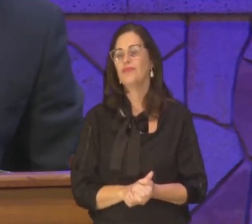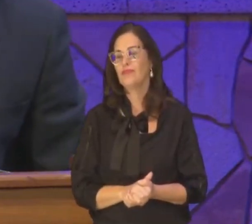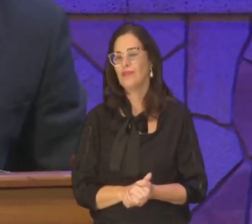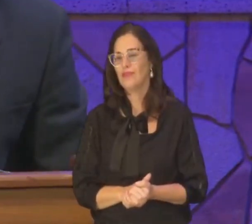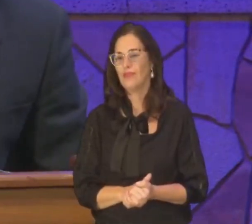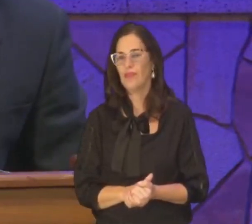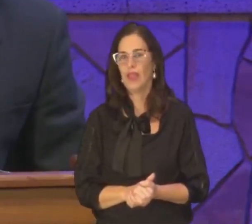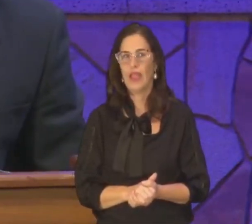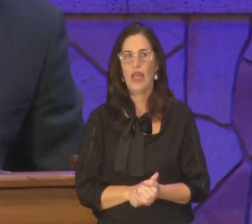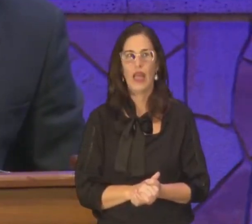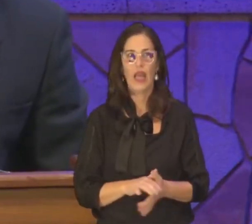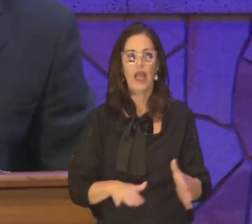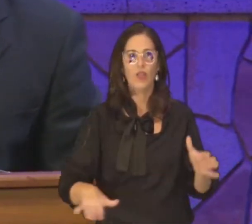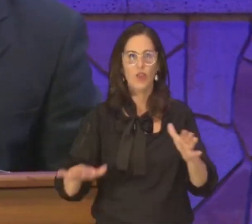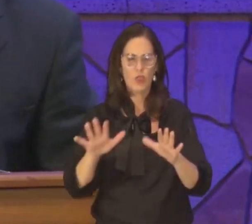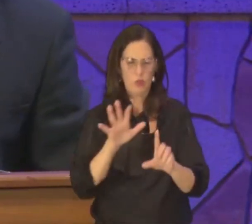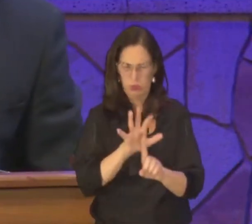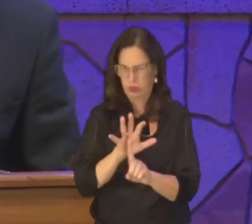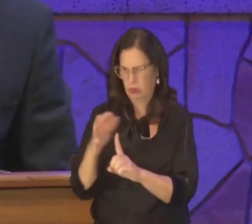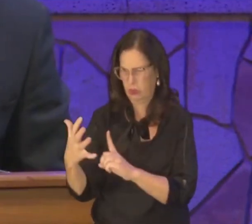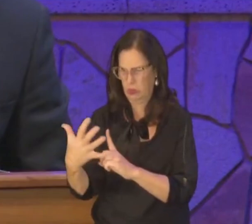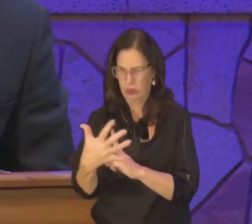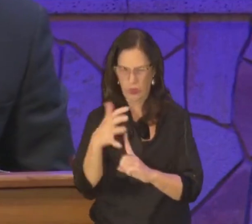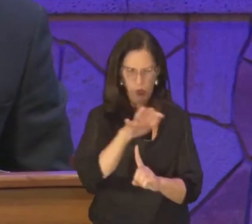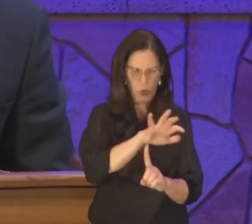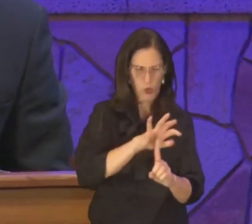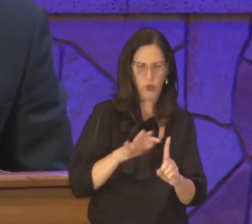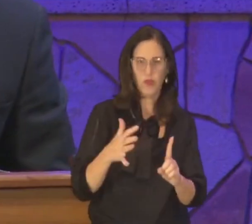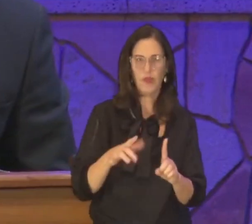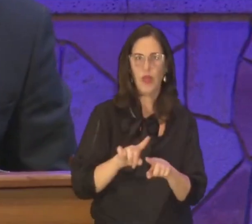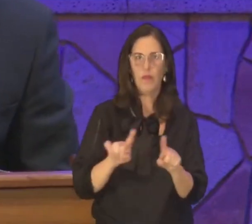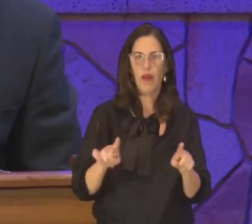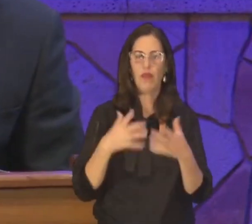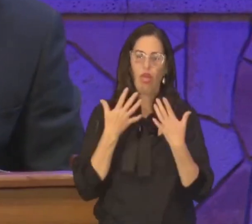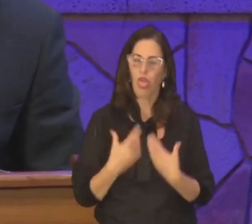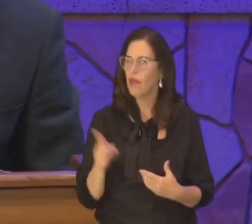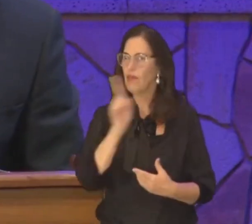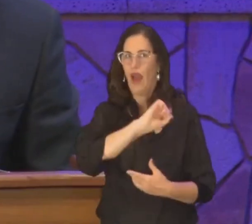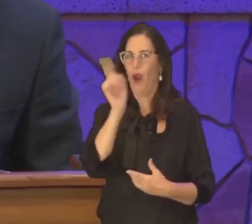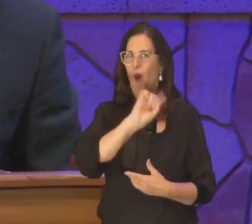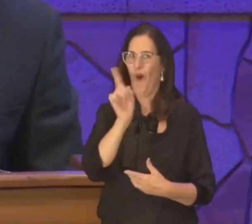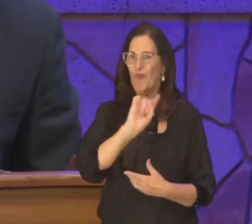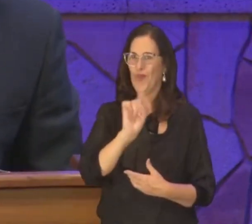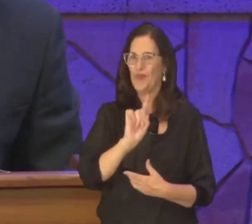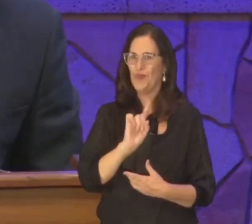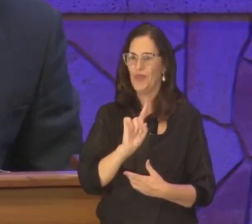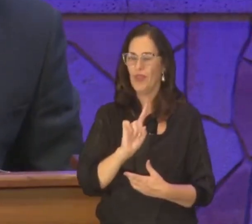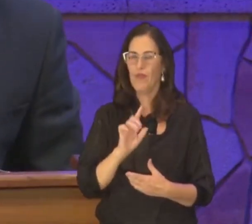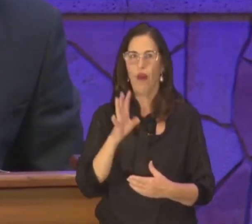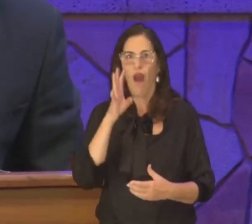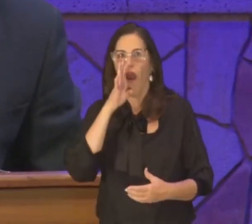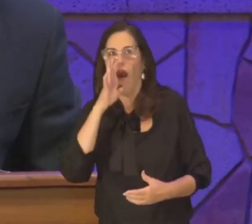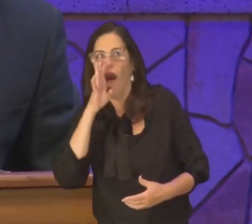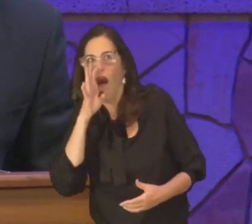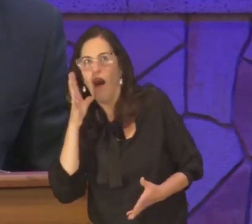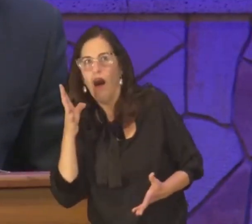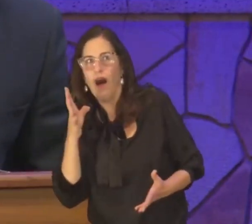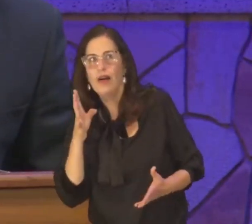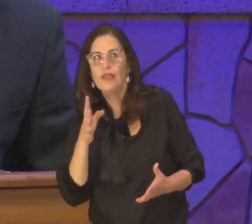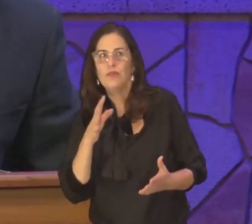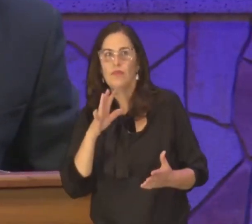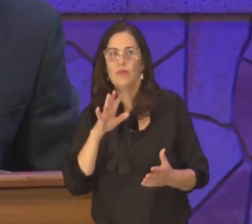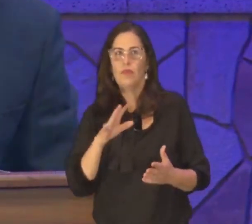De todos os lados somos pressionados, mas não desanimados. Ficamos perplexos, mas